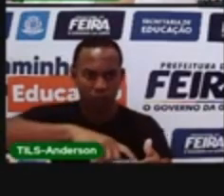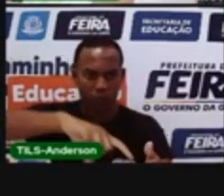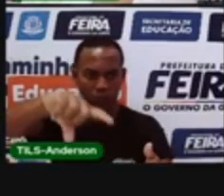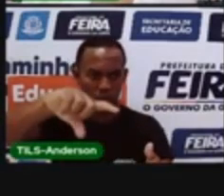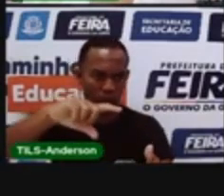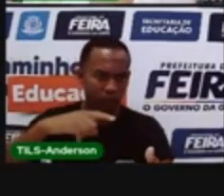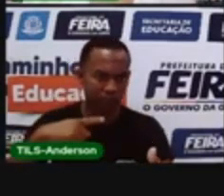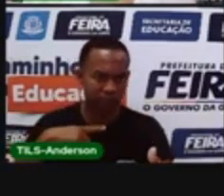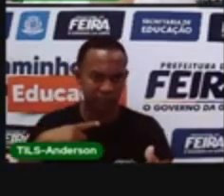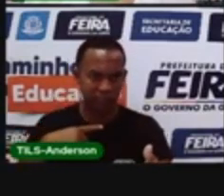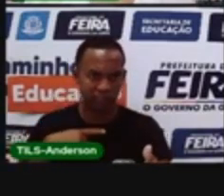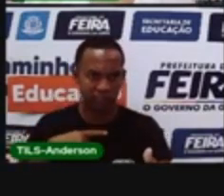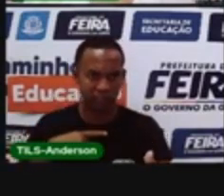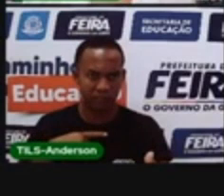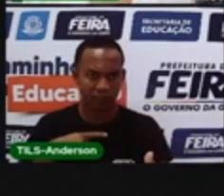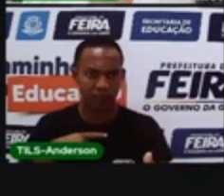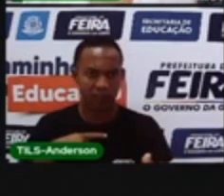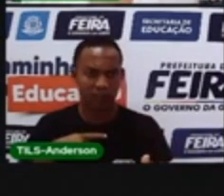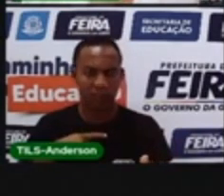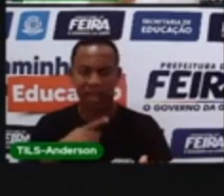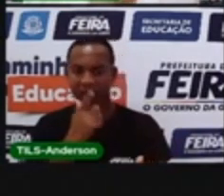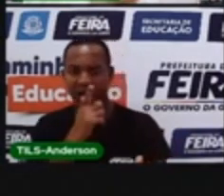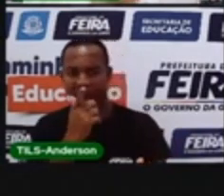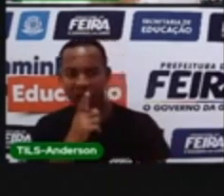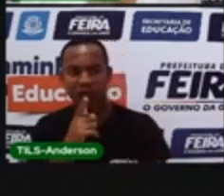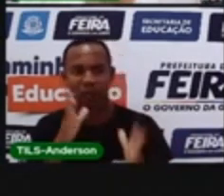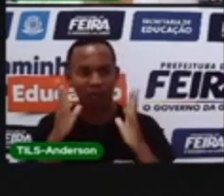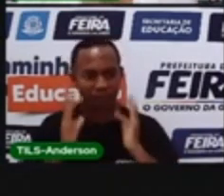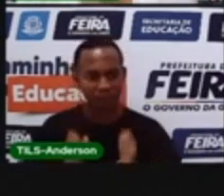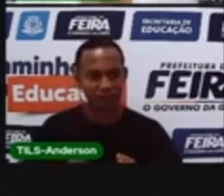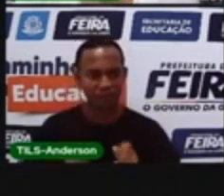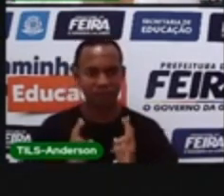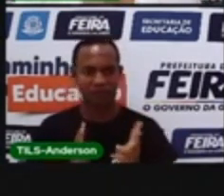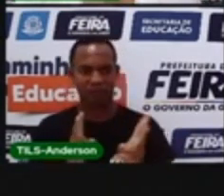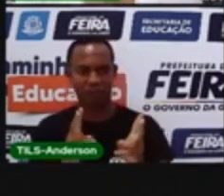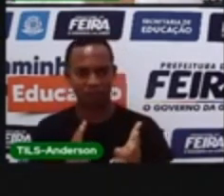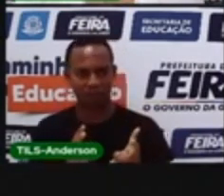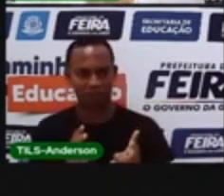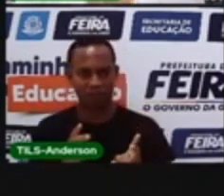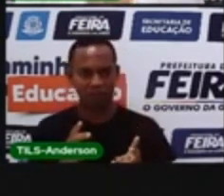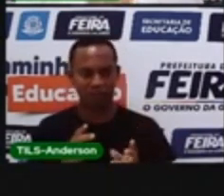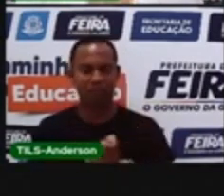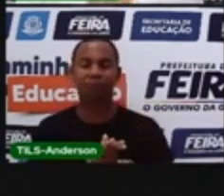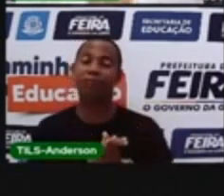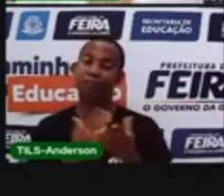né? Tem a água sempre ou falta água às vezes?